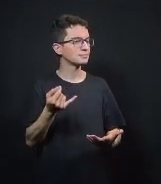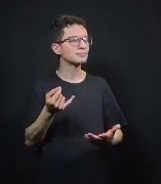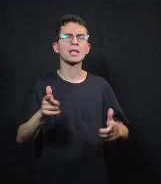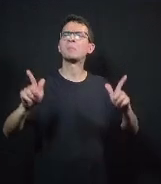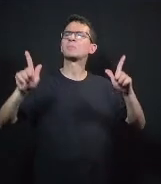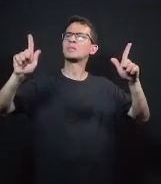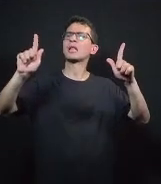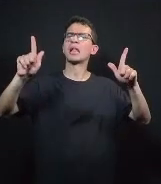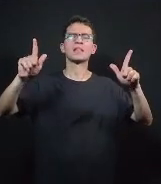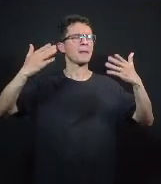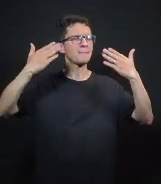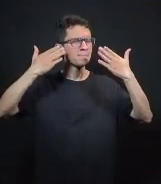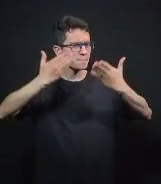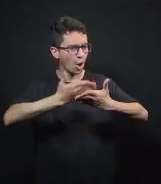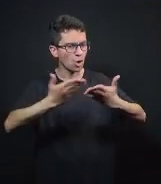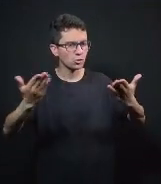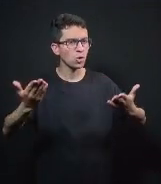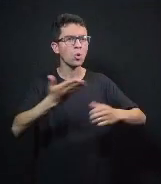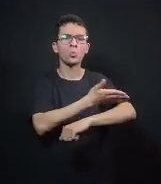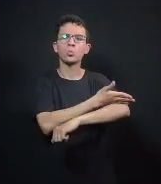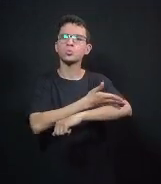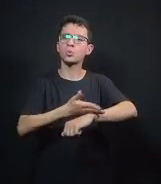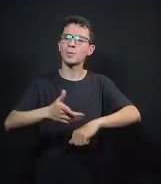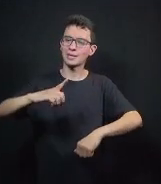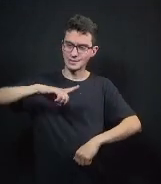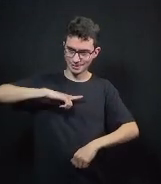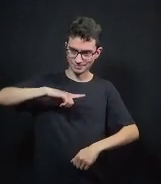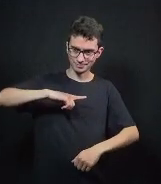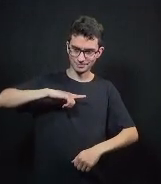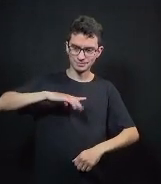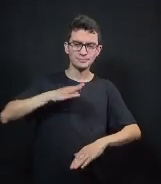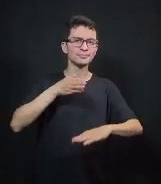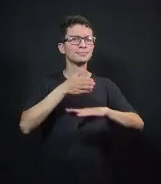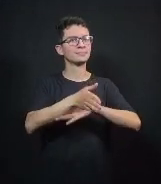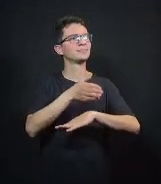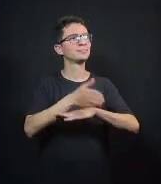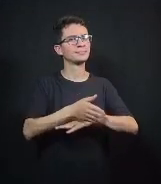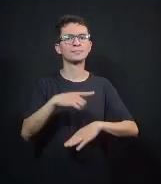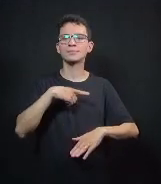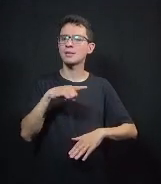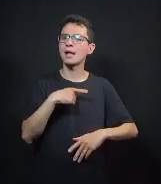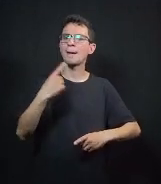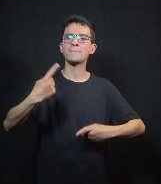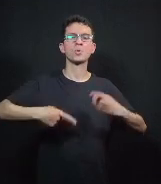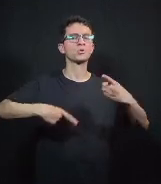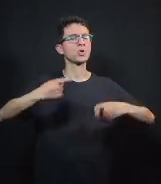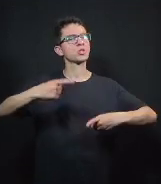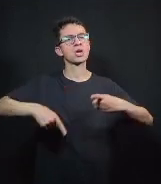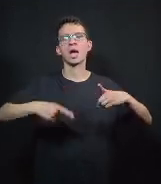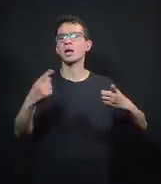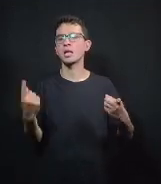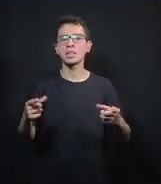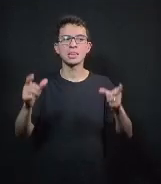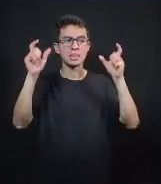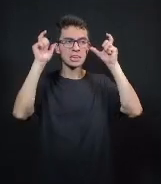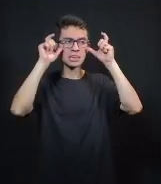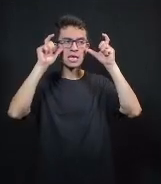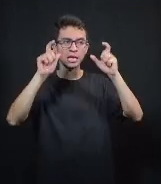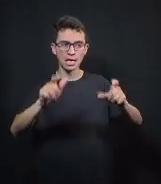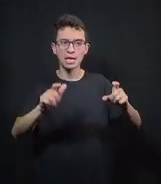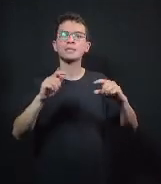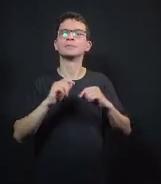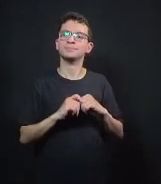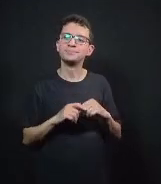índices comumente utilizados para medir isso, participação em protesto e consumo de notícias políticas, seja menos, se interesse menos, ou seja, um